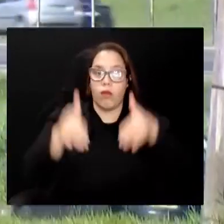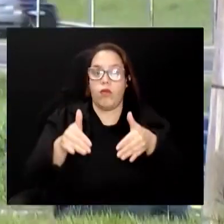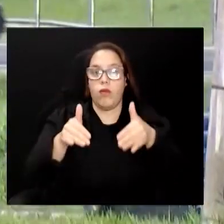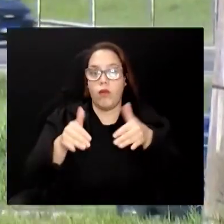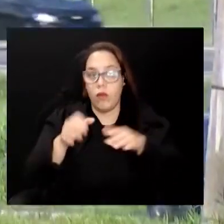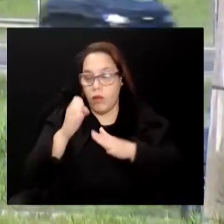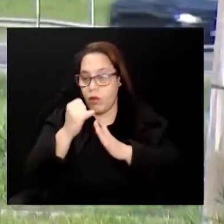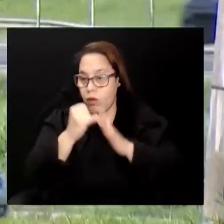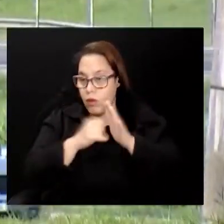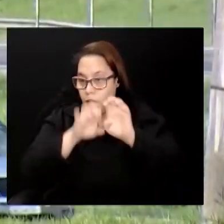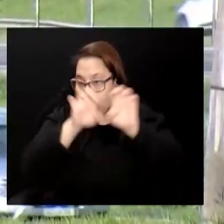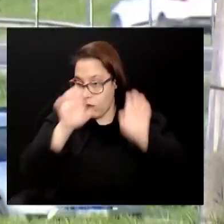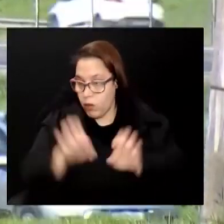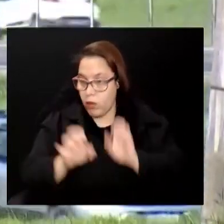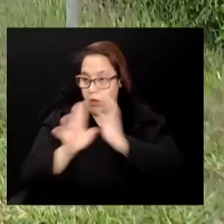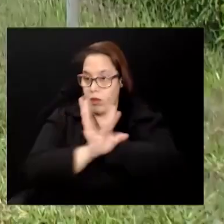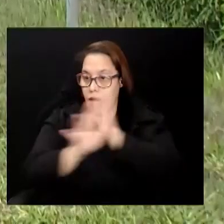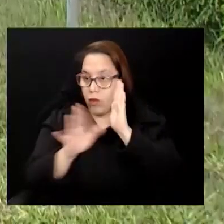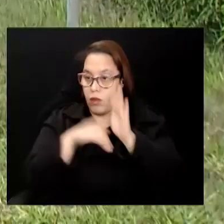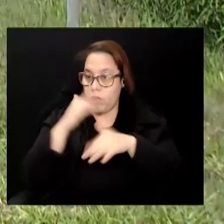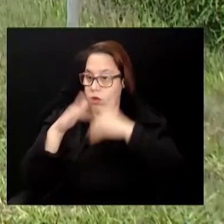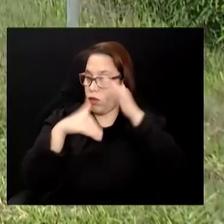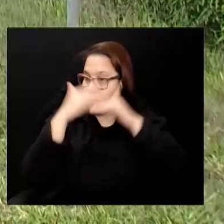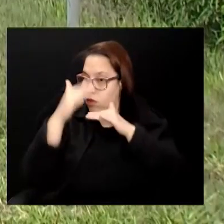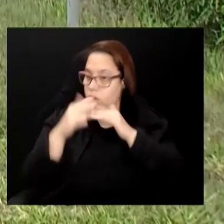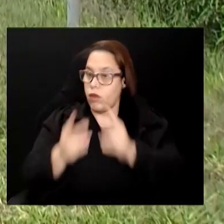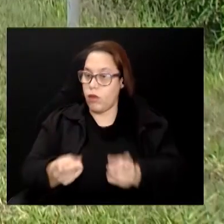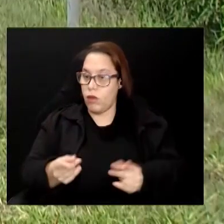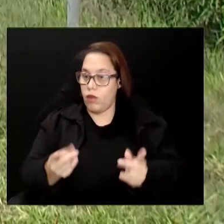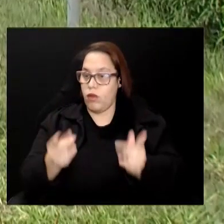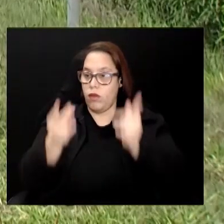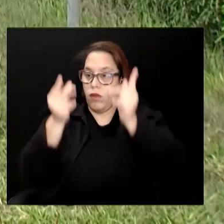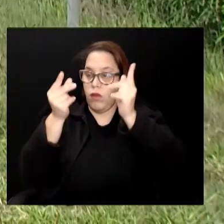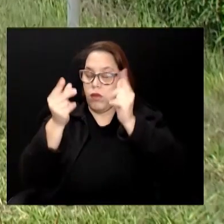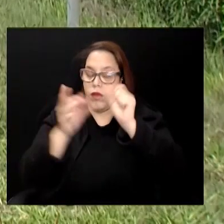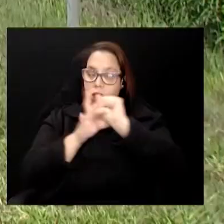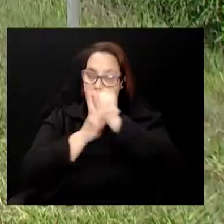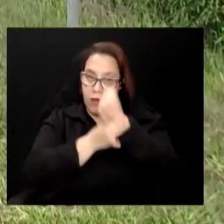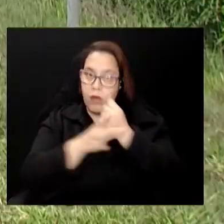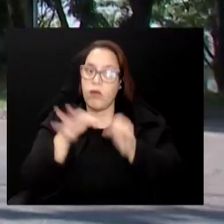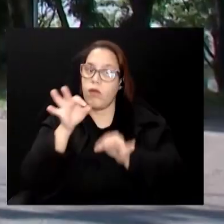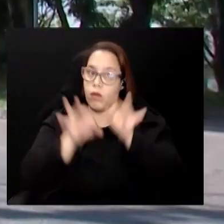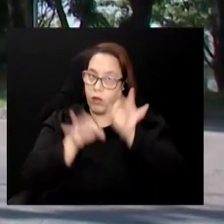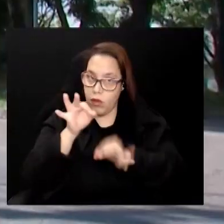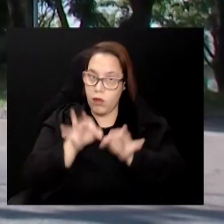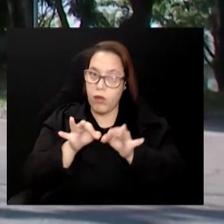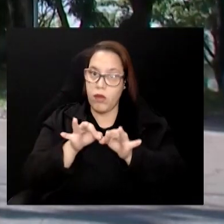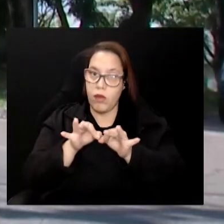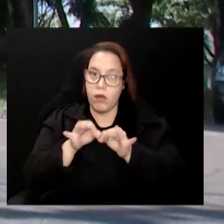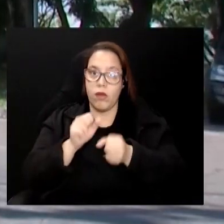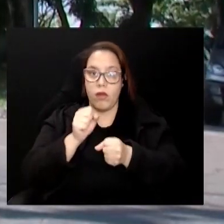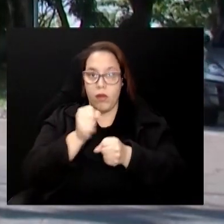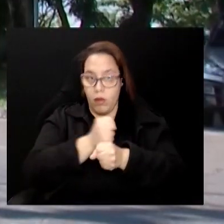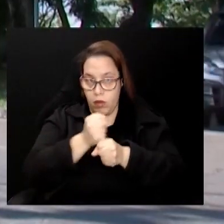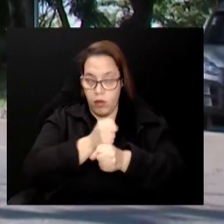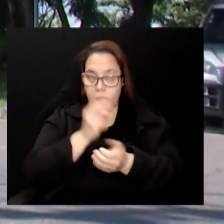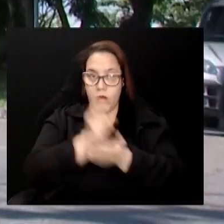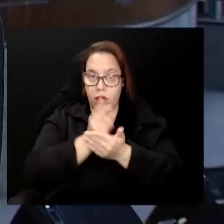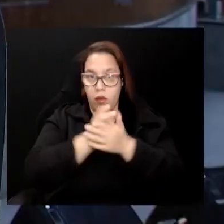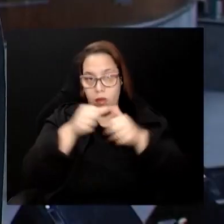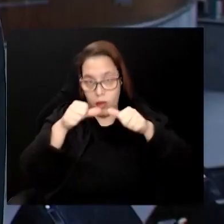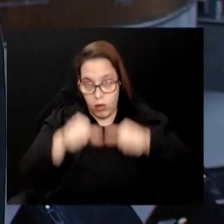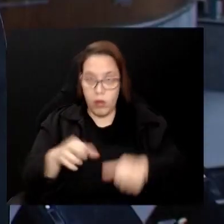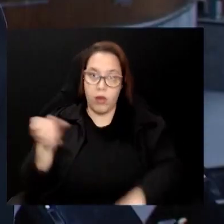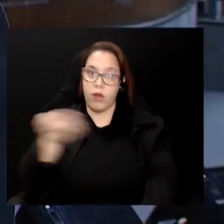urbana, desenvolvimento econômico e segurança jurídica para a manutenção e instalação de novas